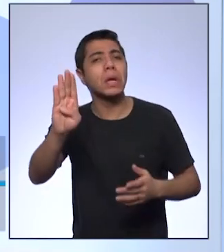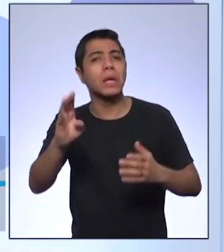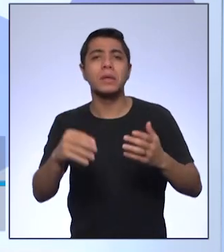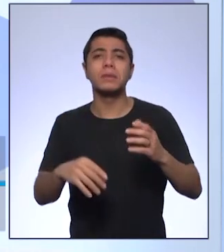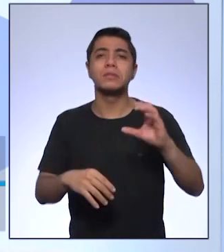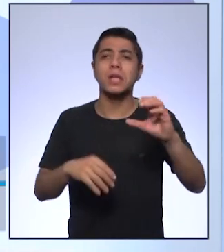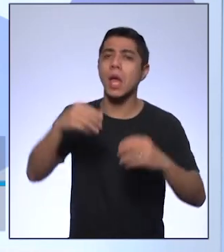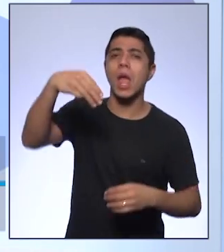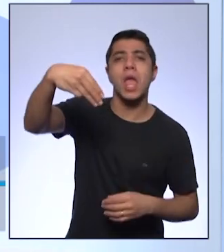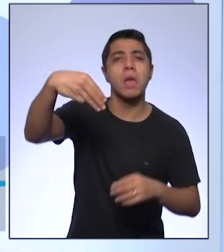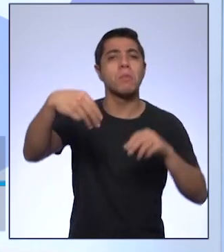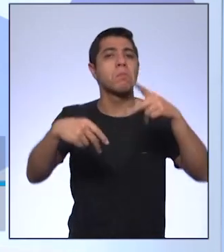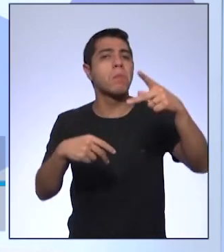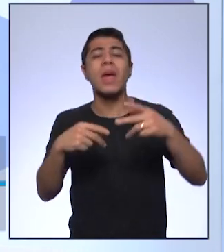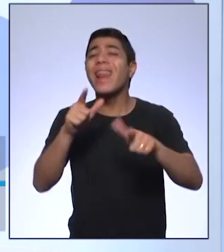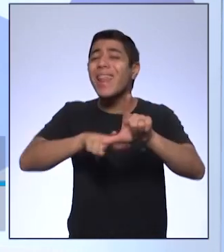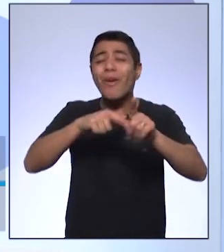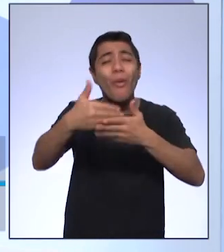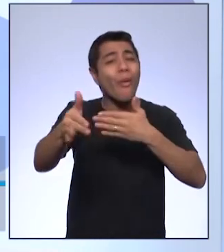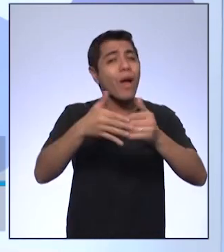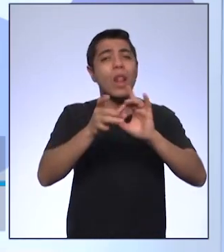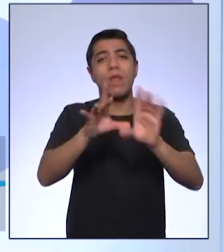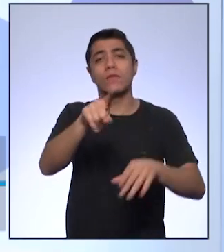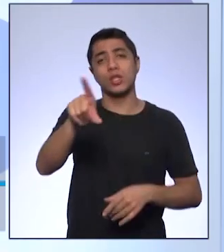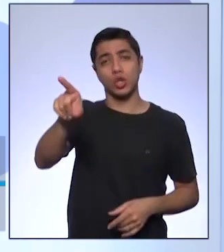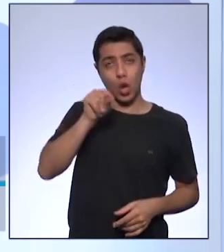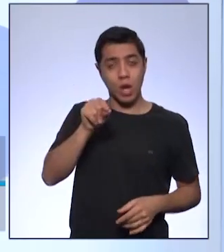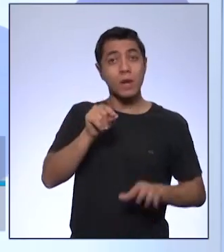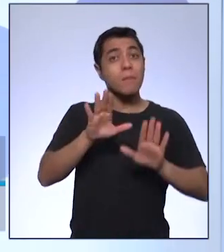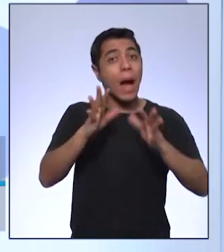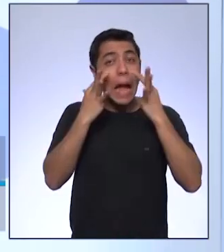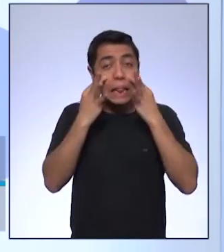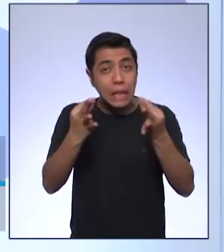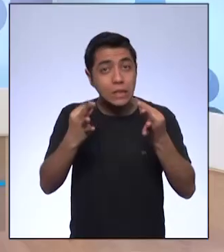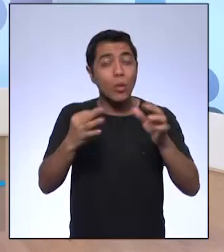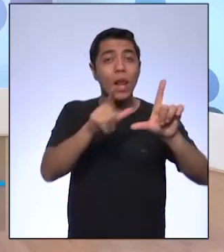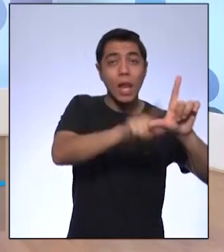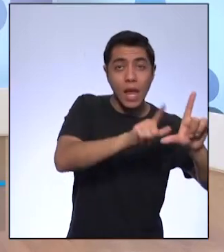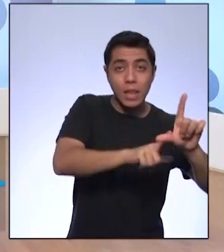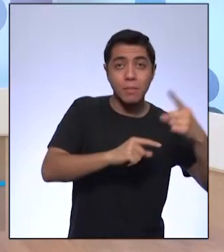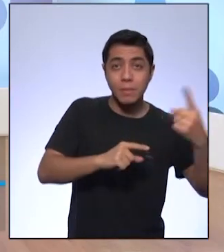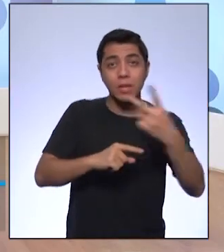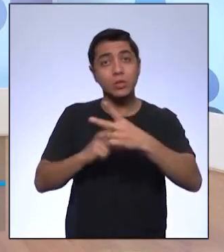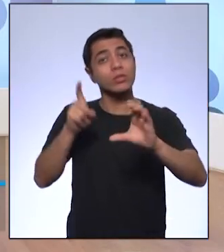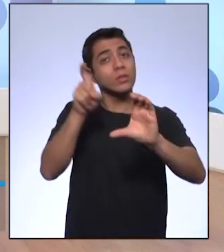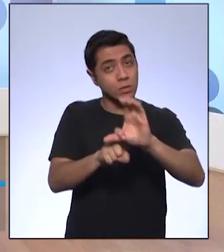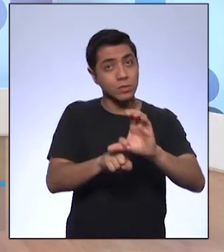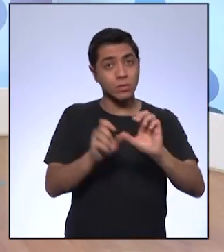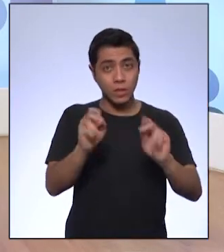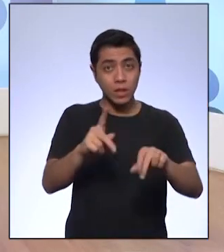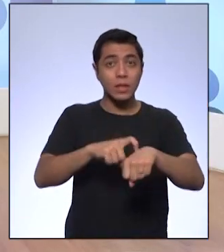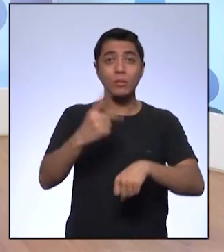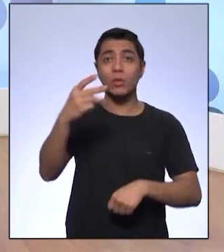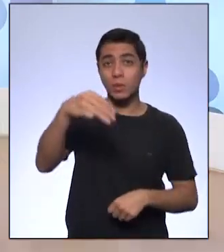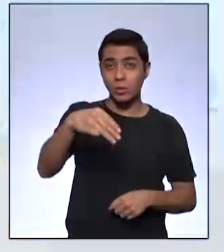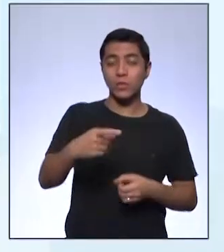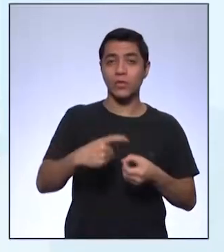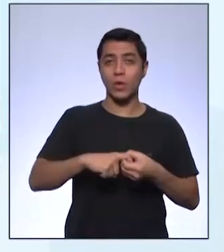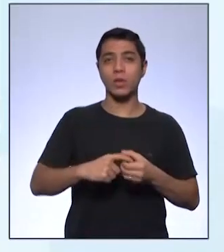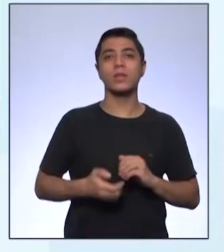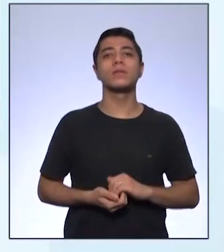uma igualdade. Então, você tem que colocar uma relação de igualdade, né, Osmar? Sim, perfeito. 2 minutinhos, retornamos? Beleza. Beleza,